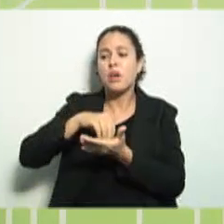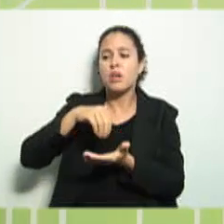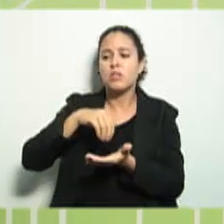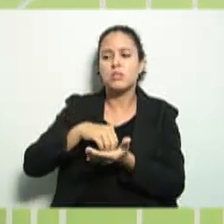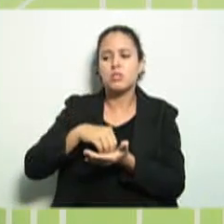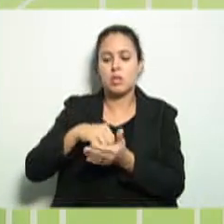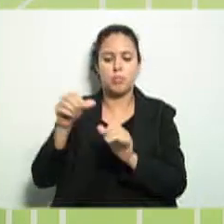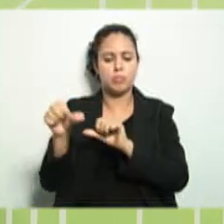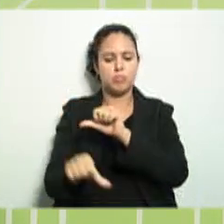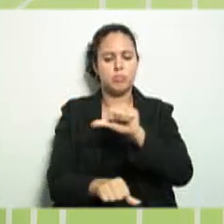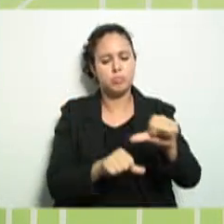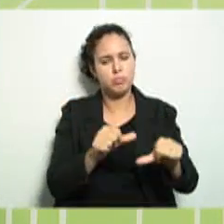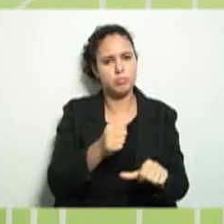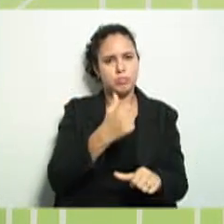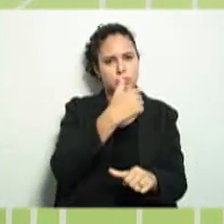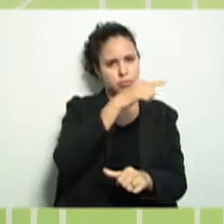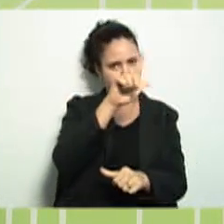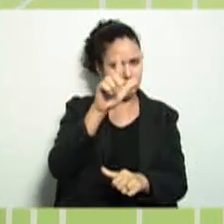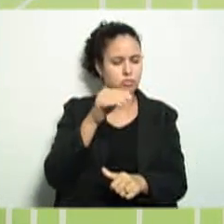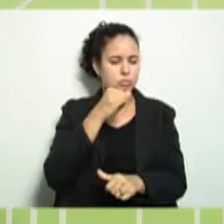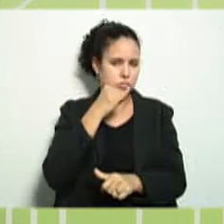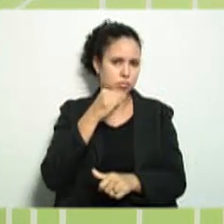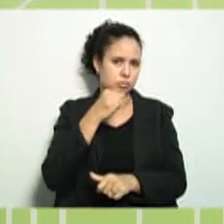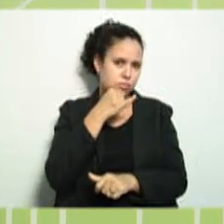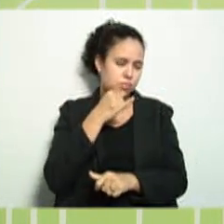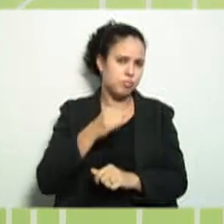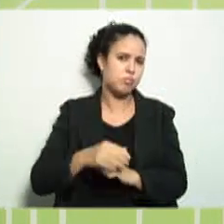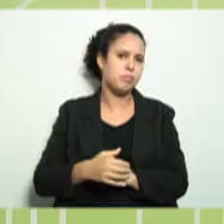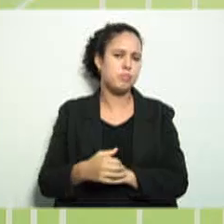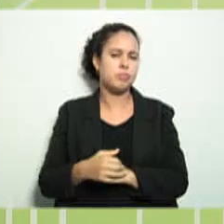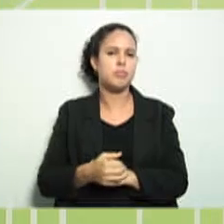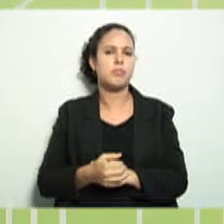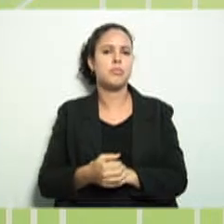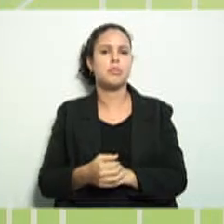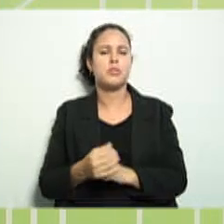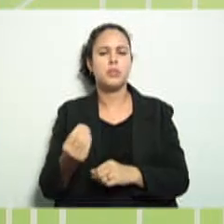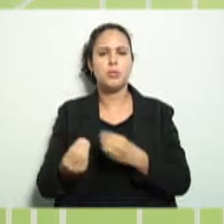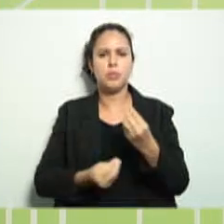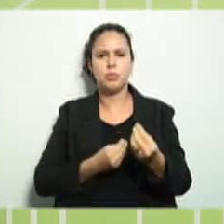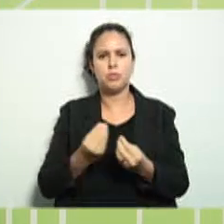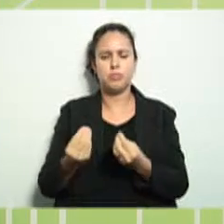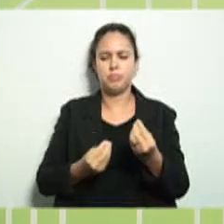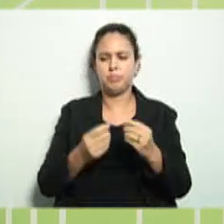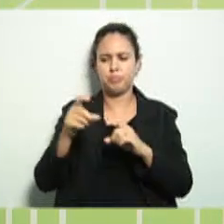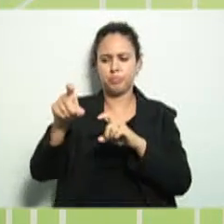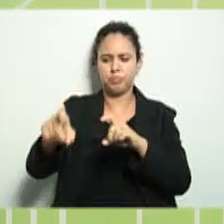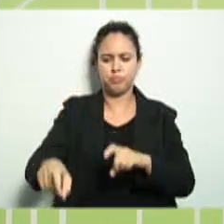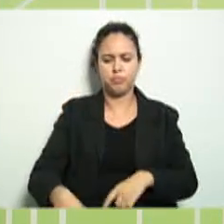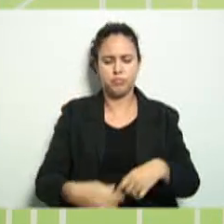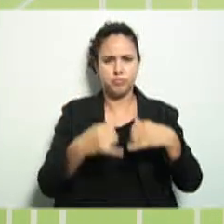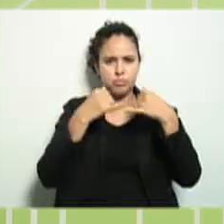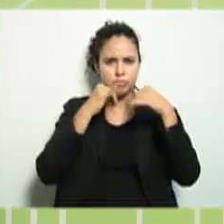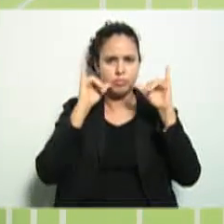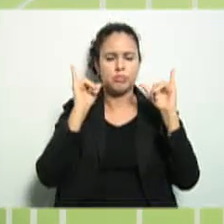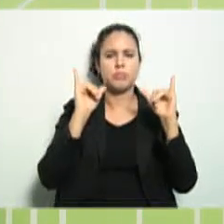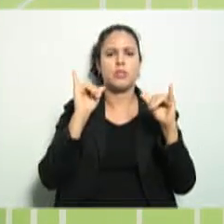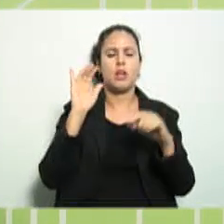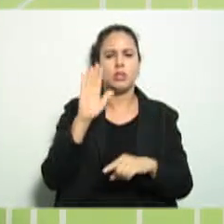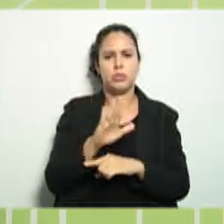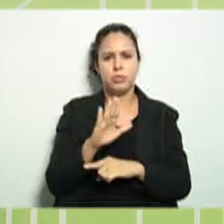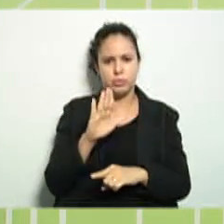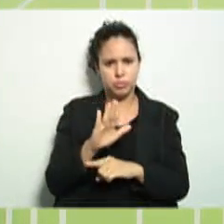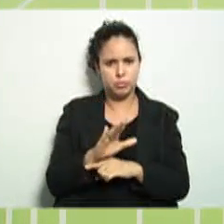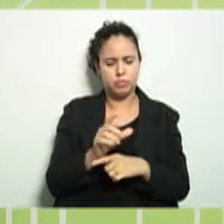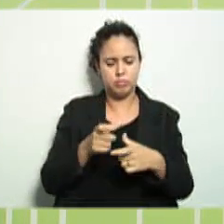exemplo, citado aqui no nosso chat, é um grande exemplo de como a agroindústria tem a contribuir muito